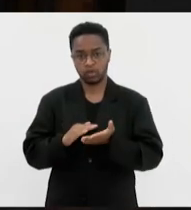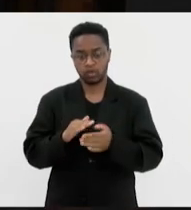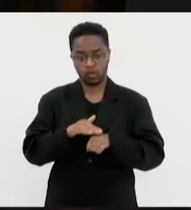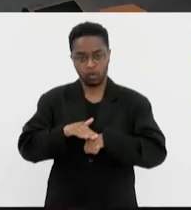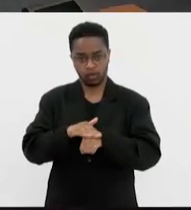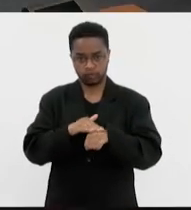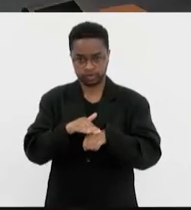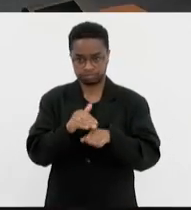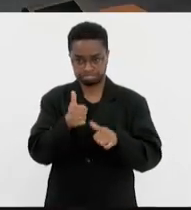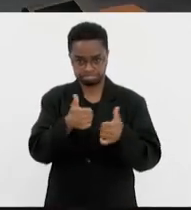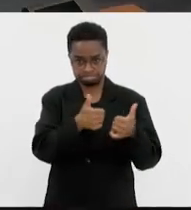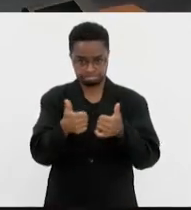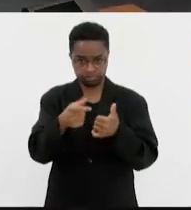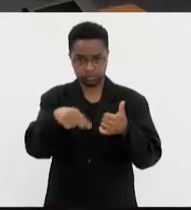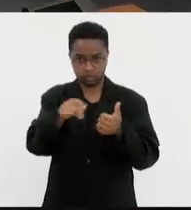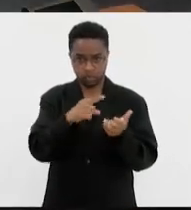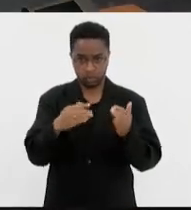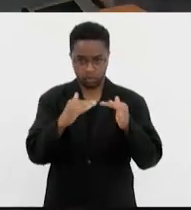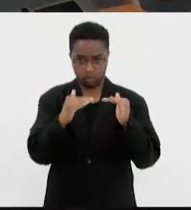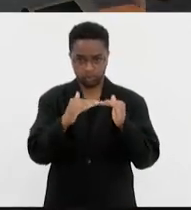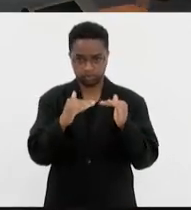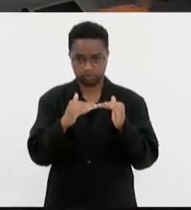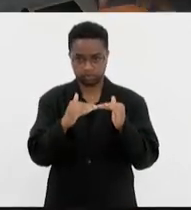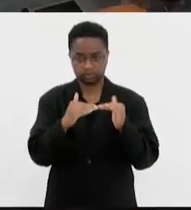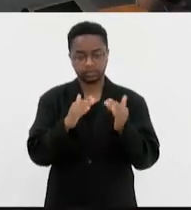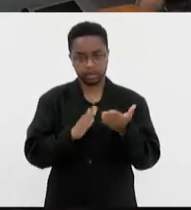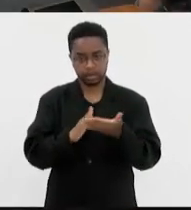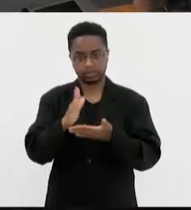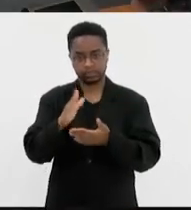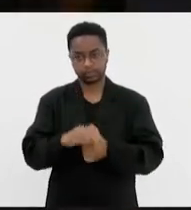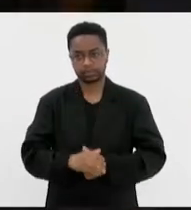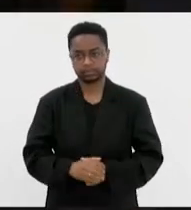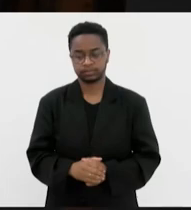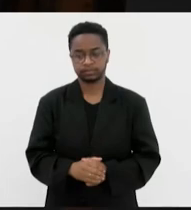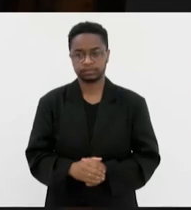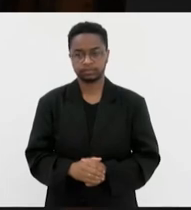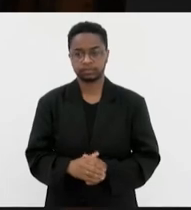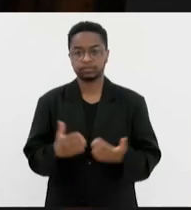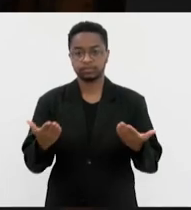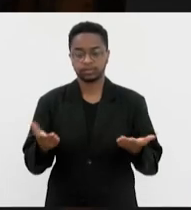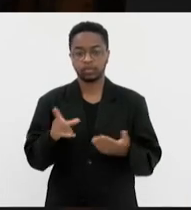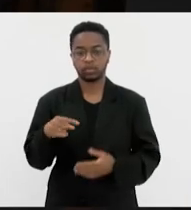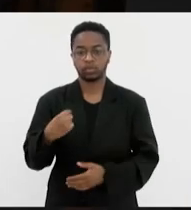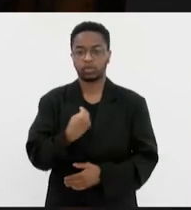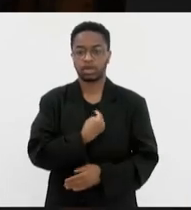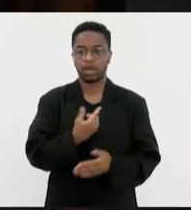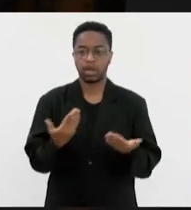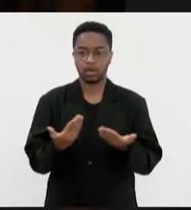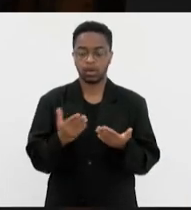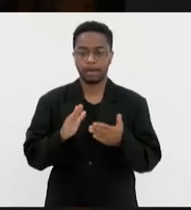senhores todos estão de acordo? Aprovado. Então, a gente vai